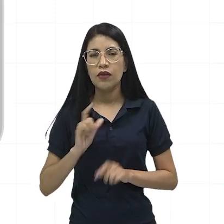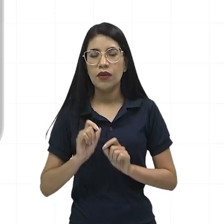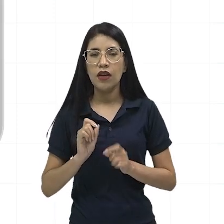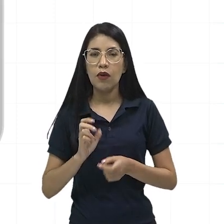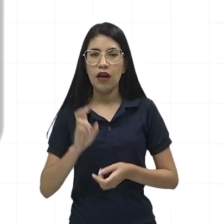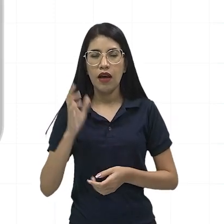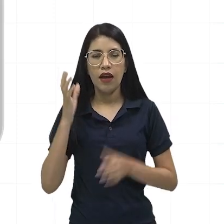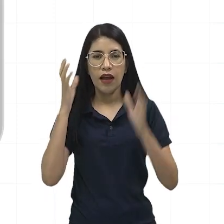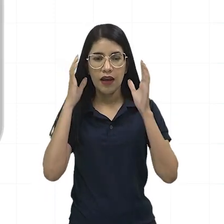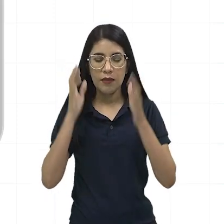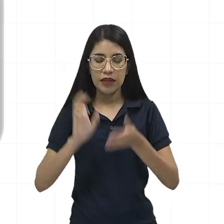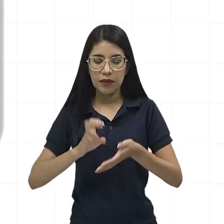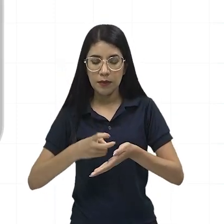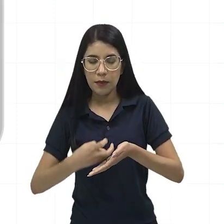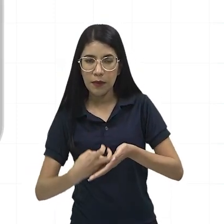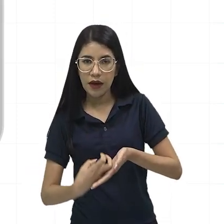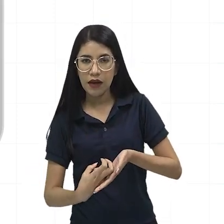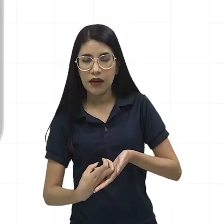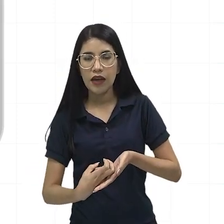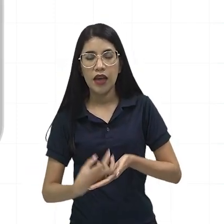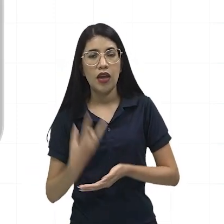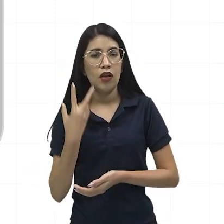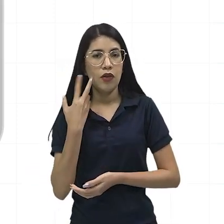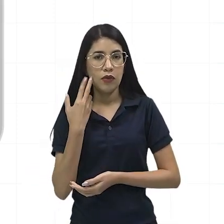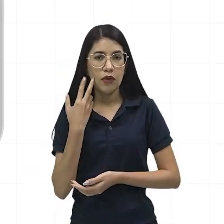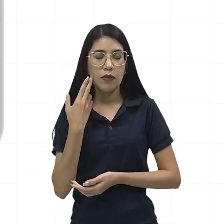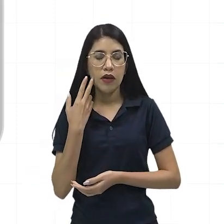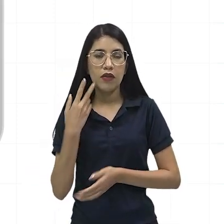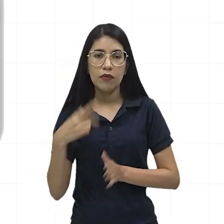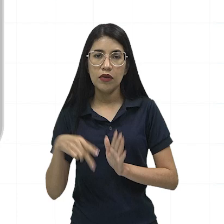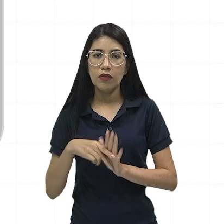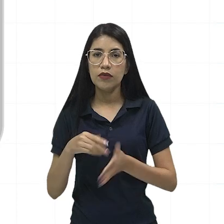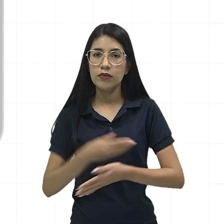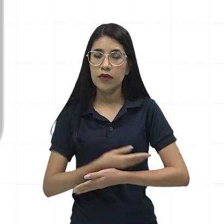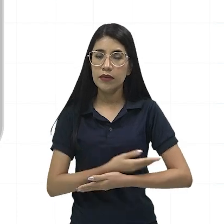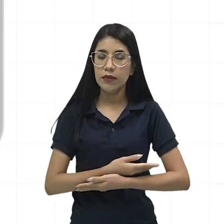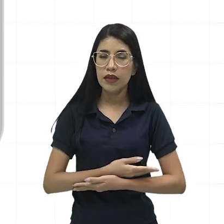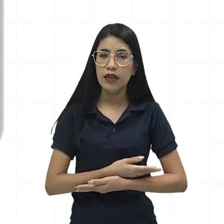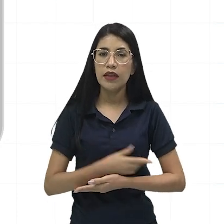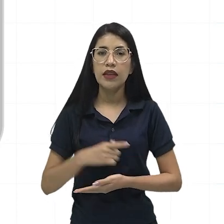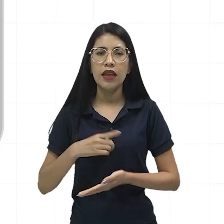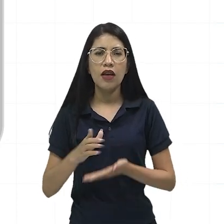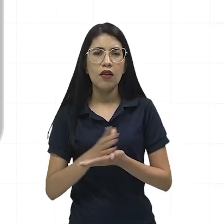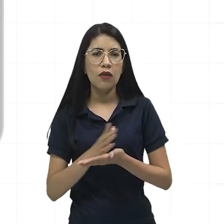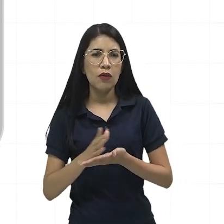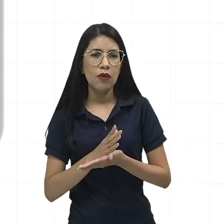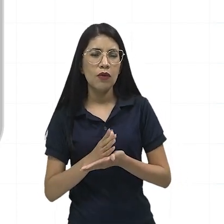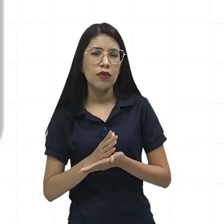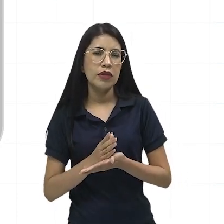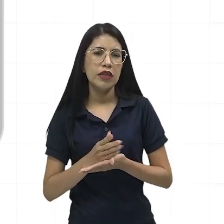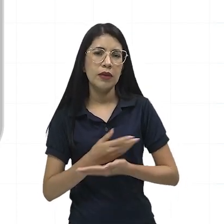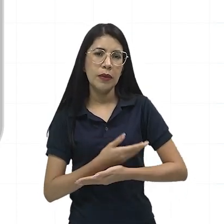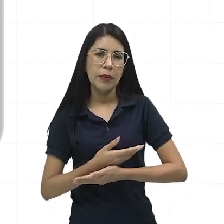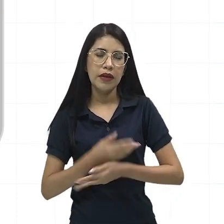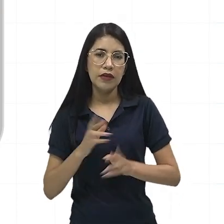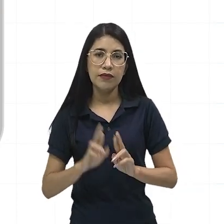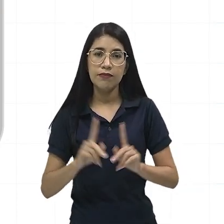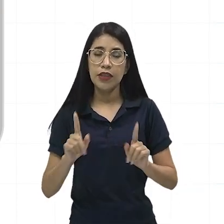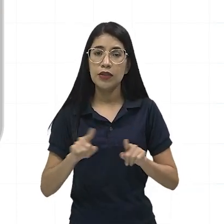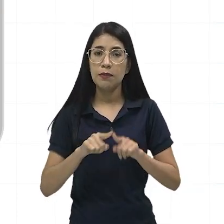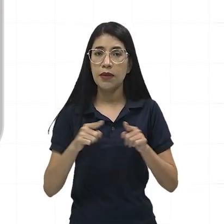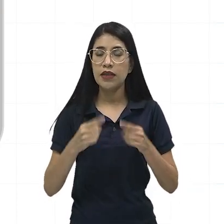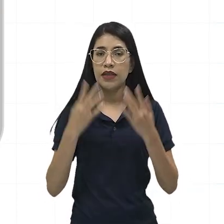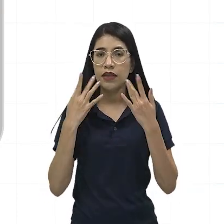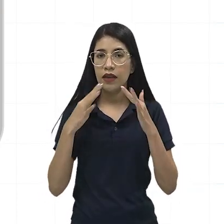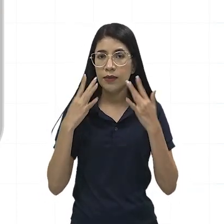cabeça voltada para baixo. Essa é uma posição normal, viu? Embora tenha algumas exceções, mas essa é a posição natural.